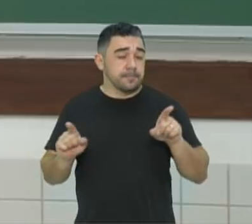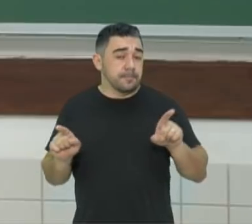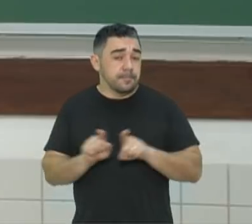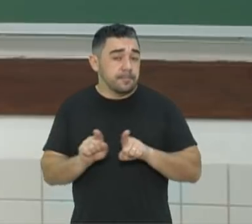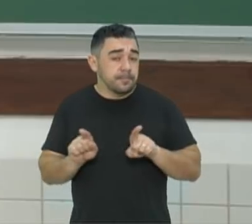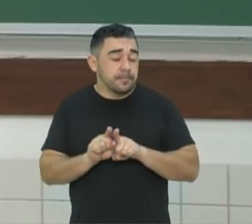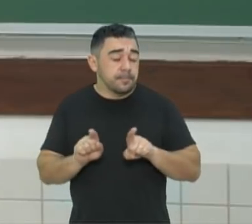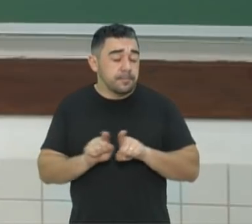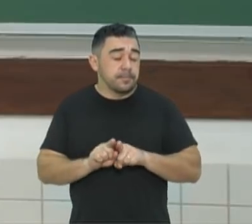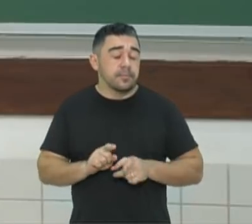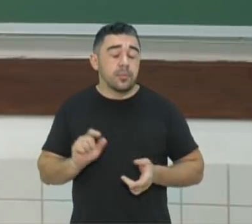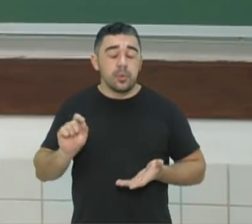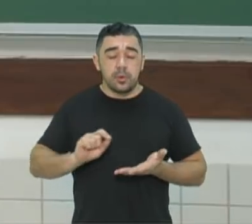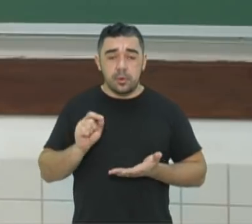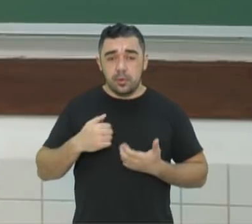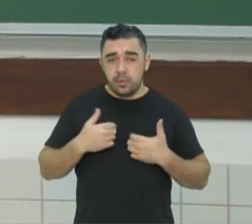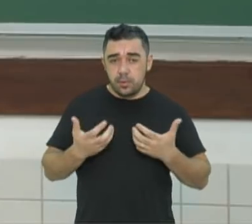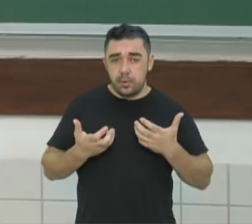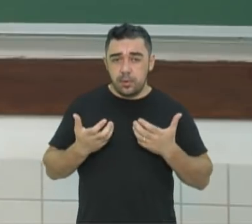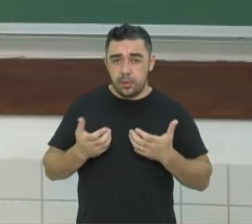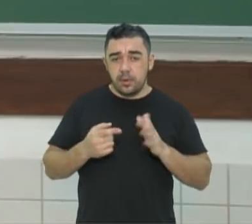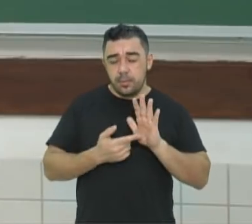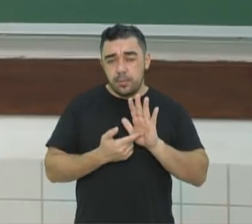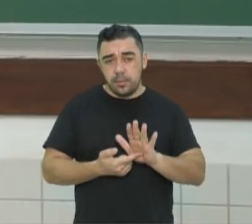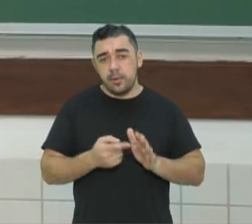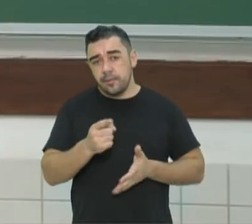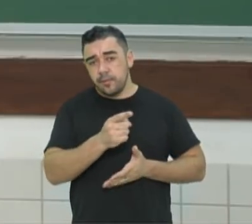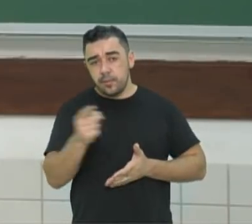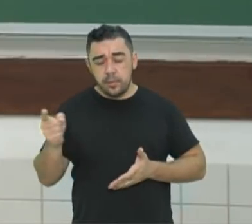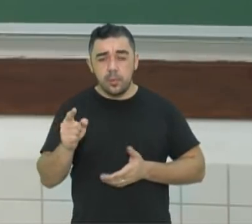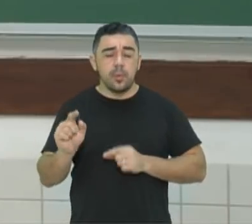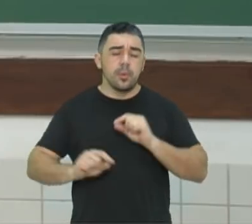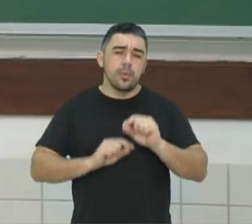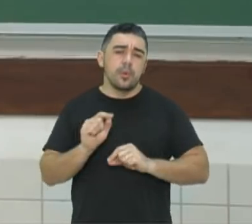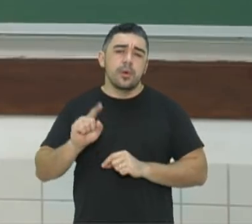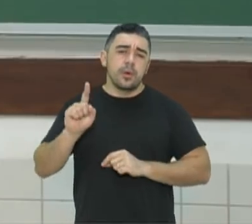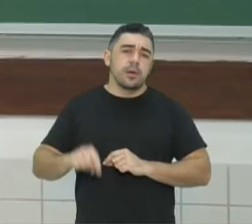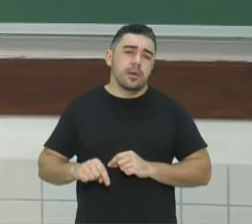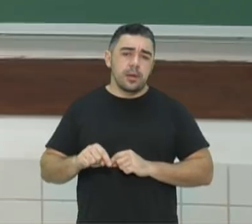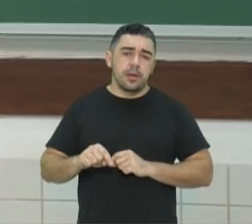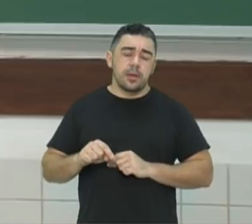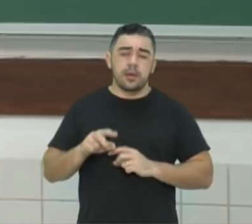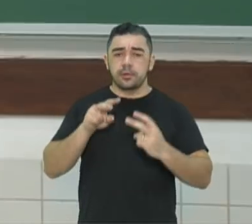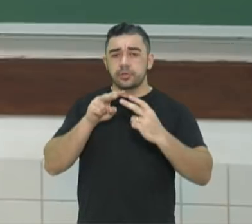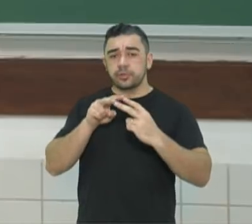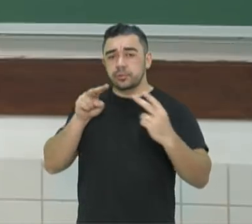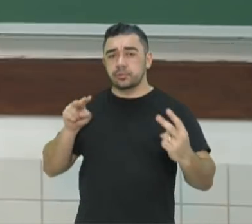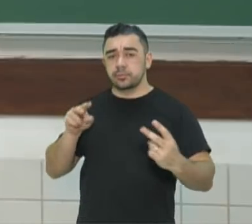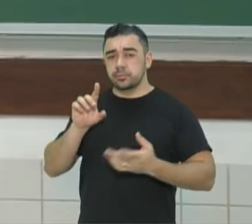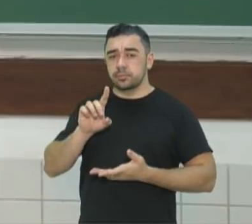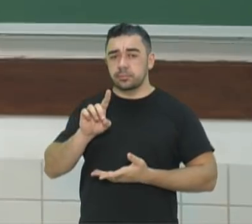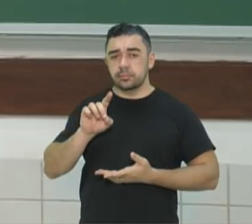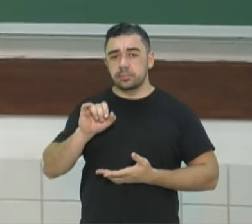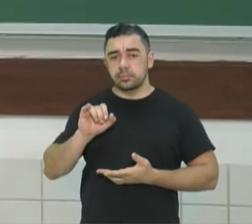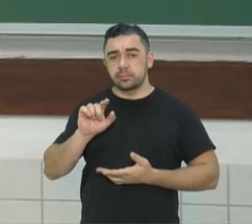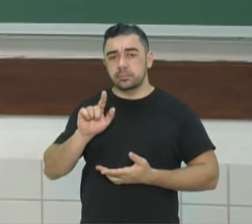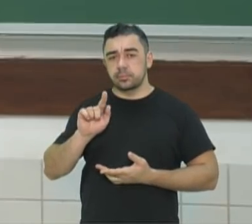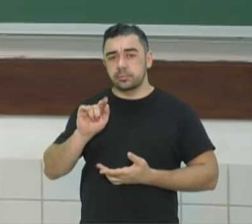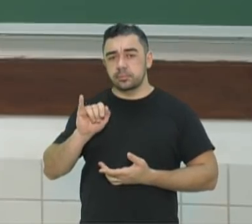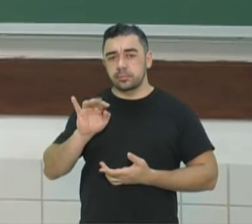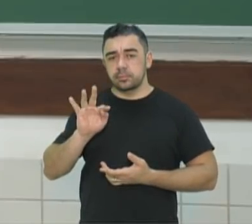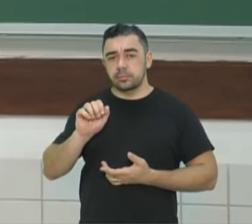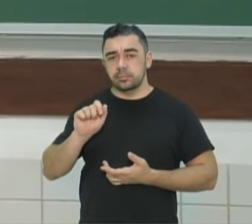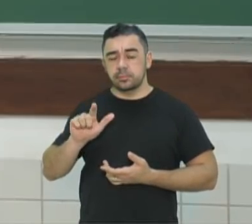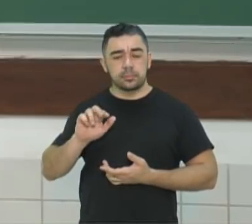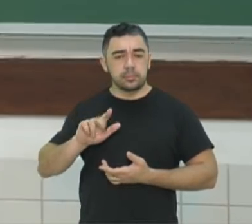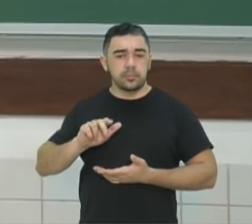também, algo que eu gostaria muito de mostrar para vocês é a questão da animação digital, aquela animação que é feita agora não por